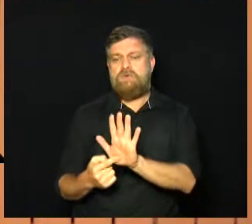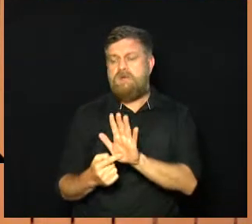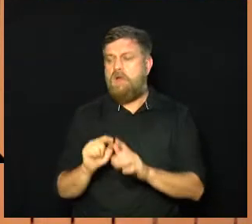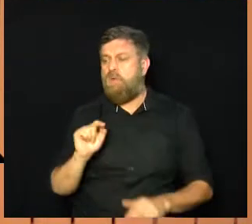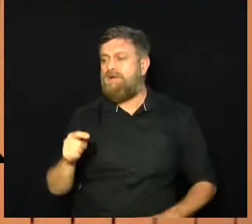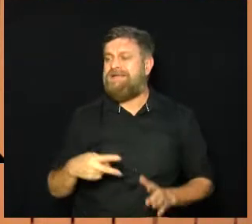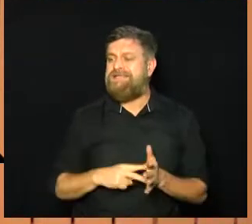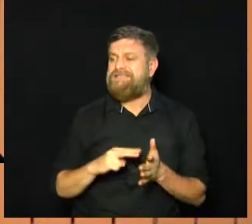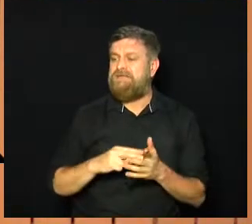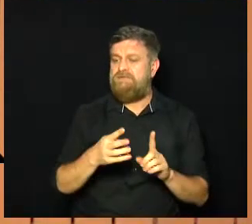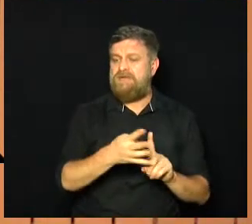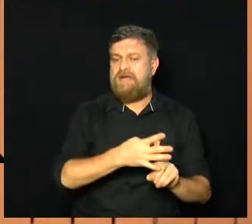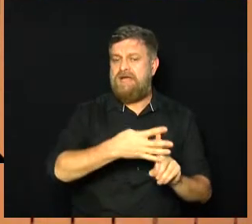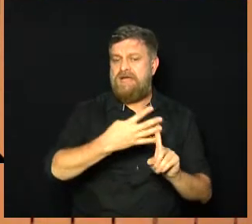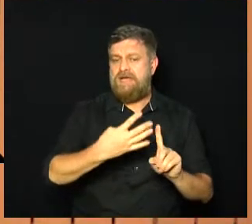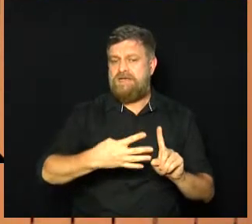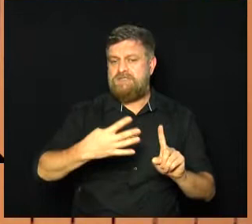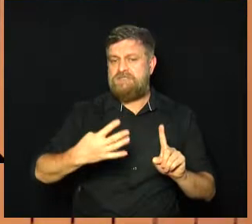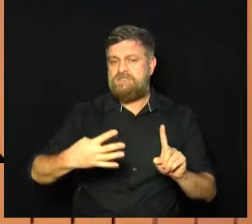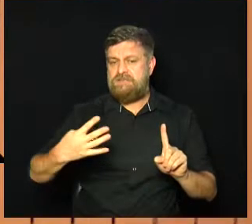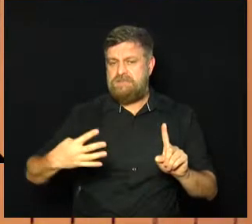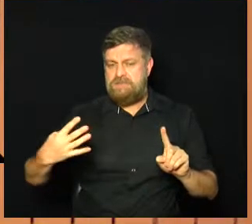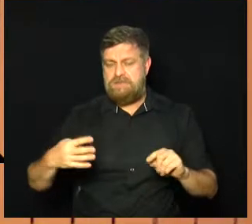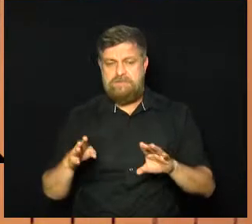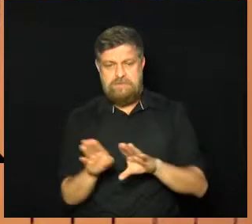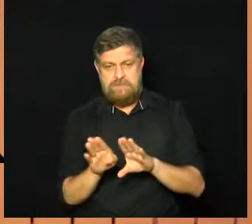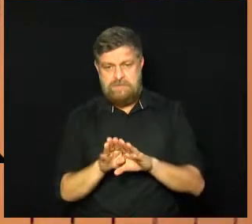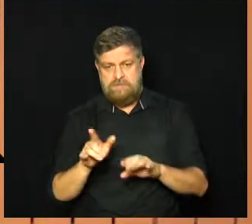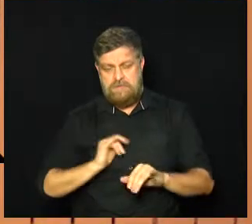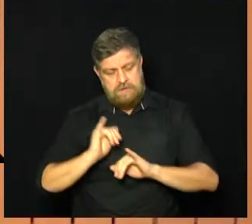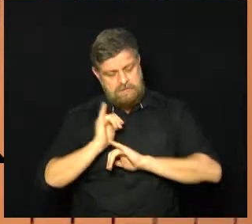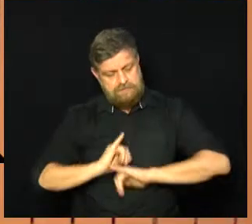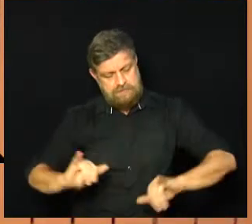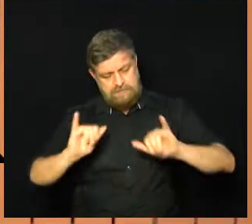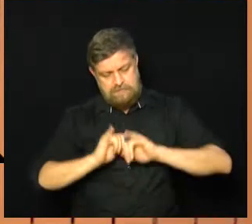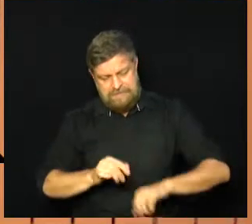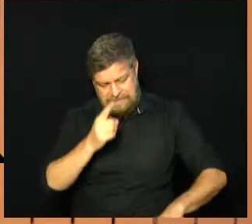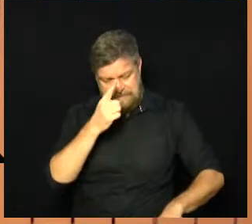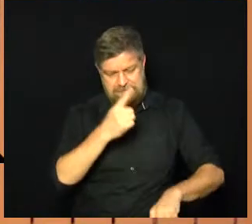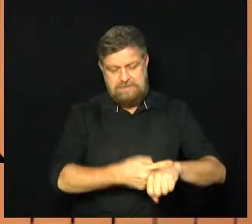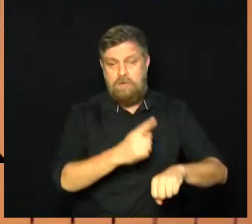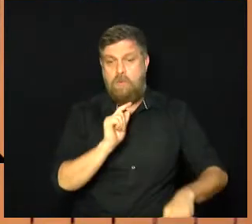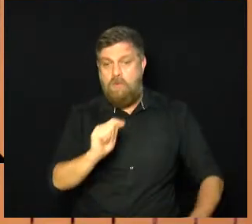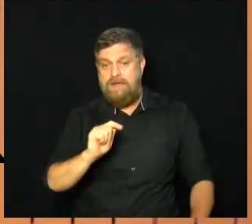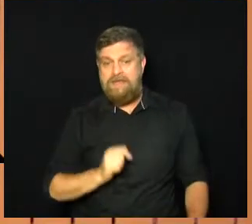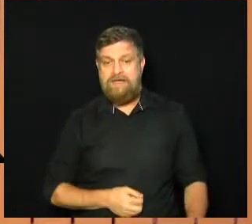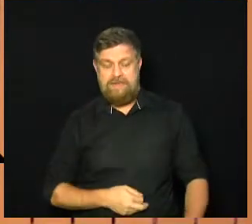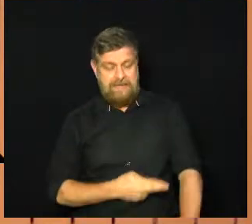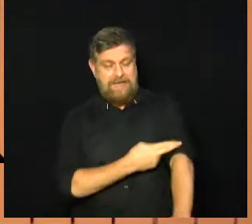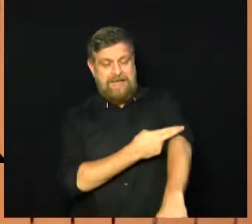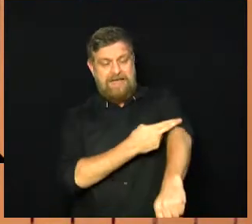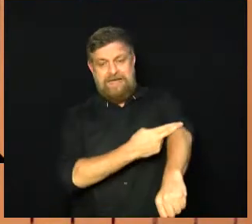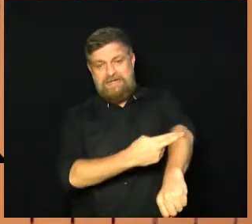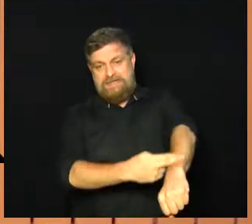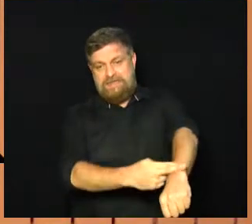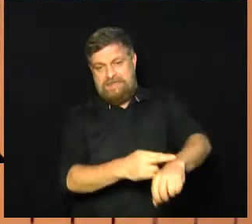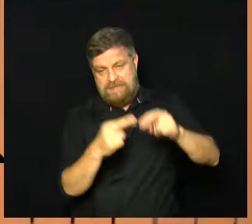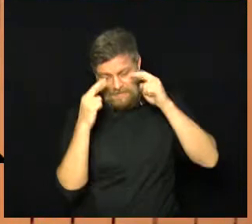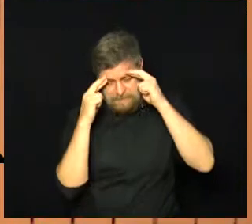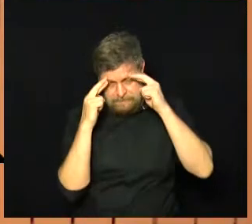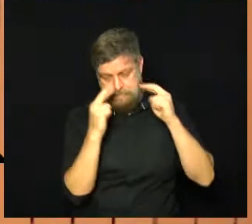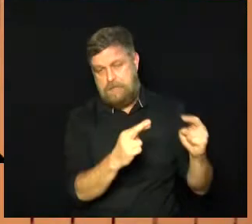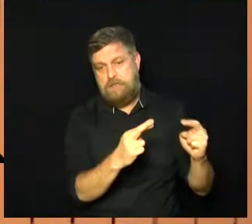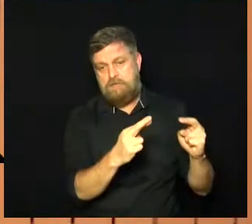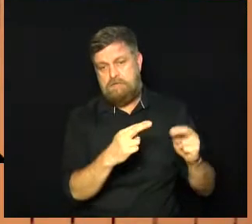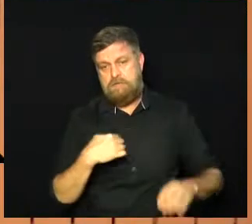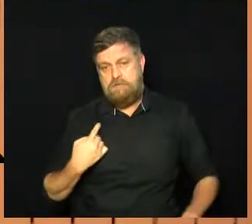questão LGBT e principalmente para que fosse pregado, naquele momento, o respeito. Então, eu me recordo de ter